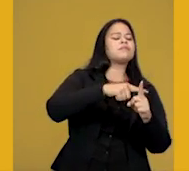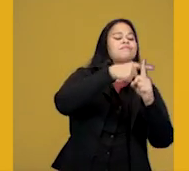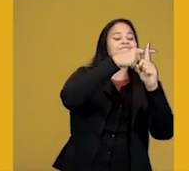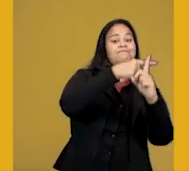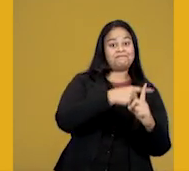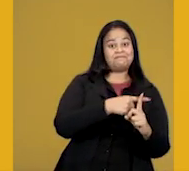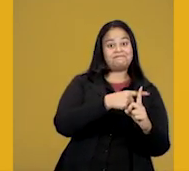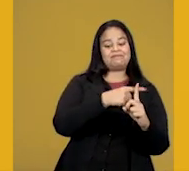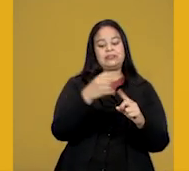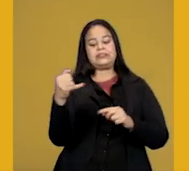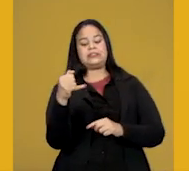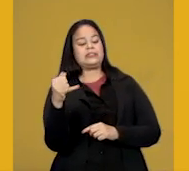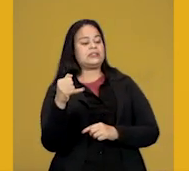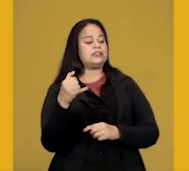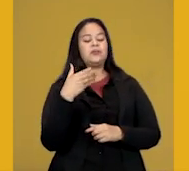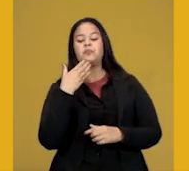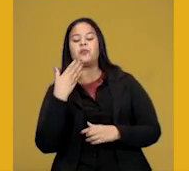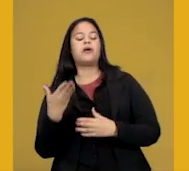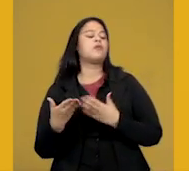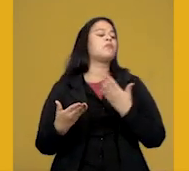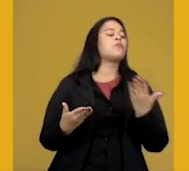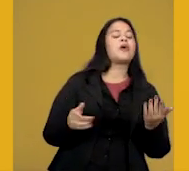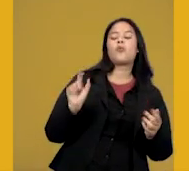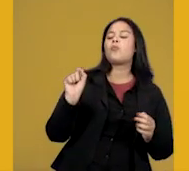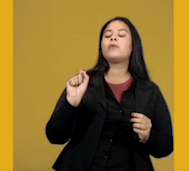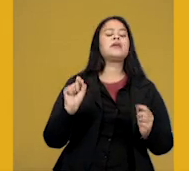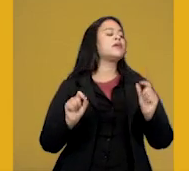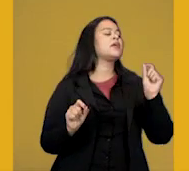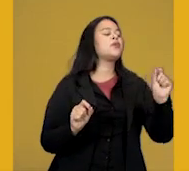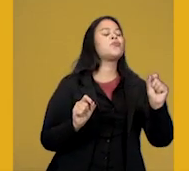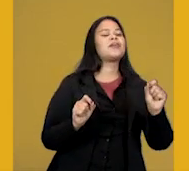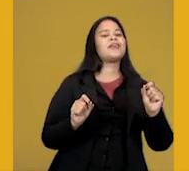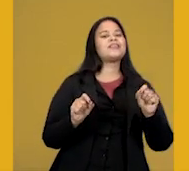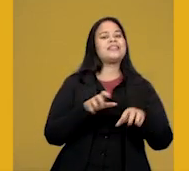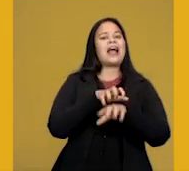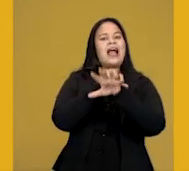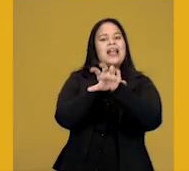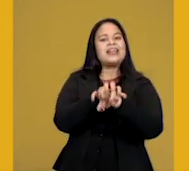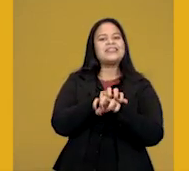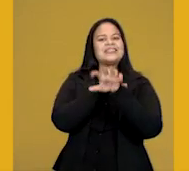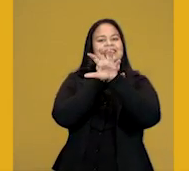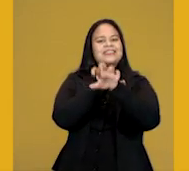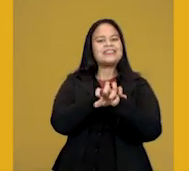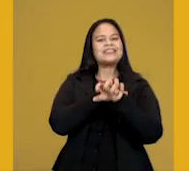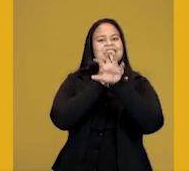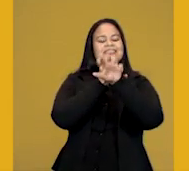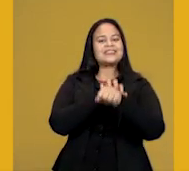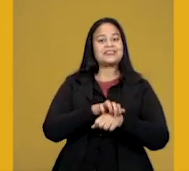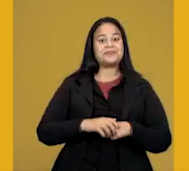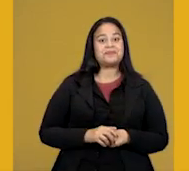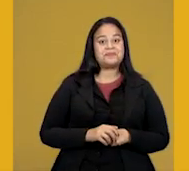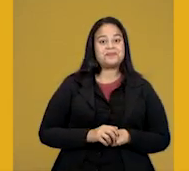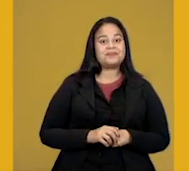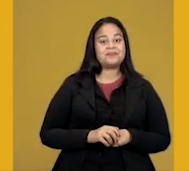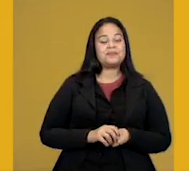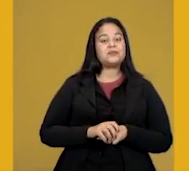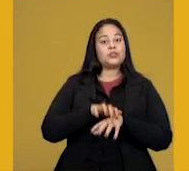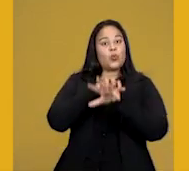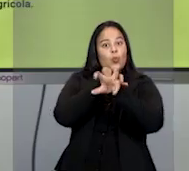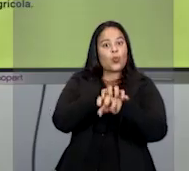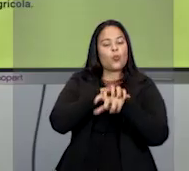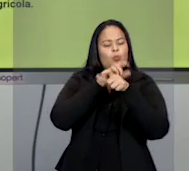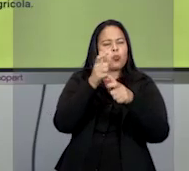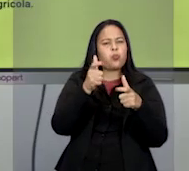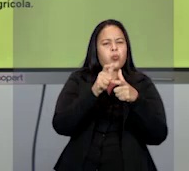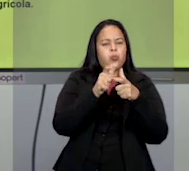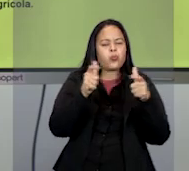que ela trouxe de negativo em relação a essa mecanização do campo. Primeiro, claro, aumento da produtividade, que esse é o